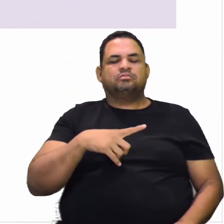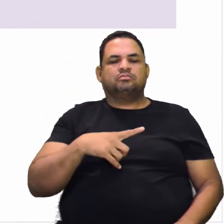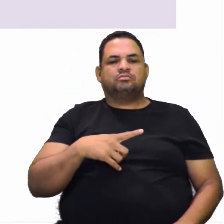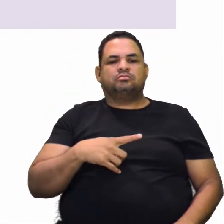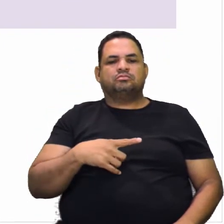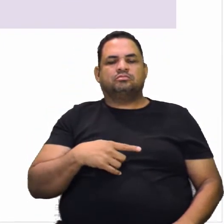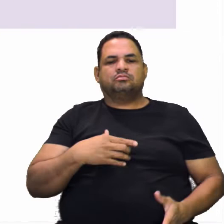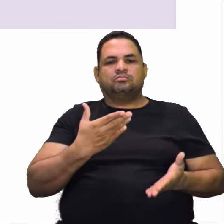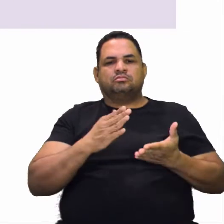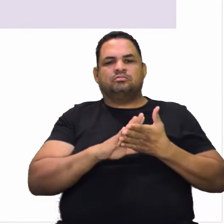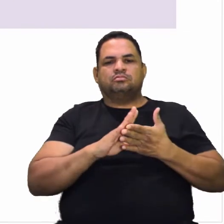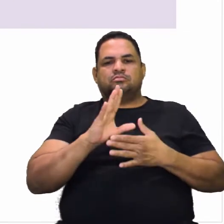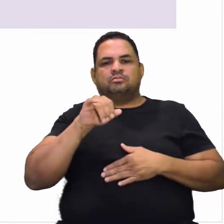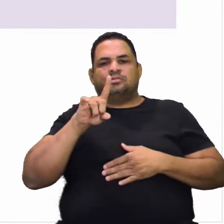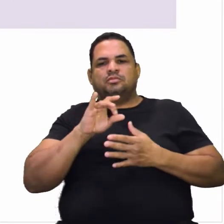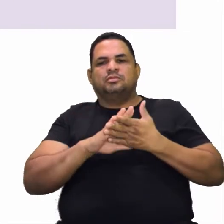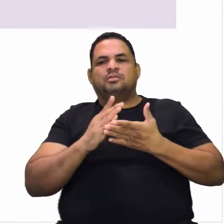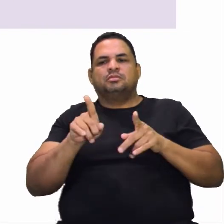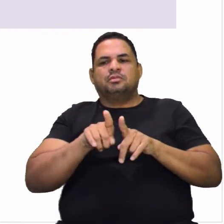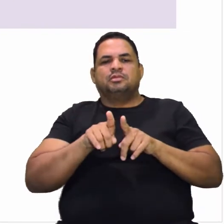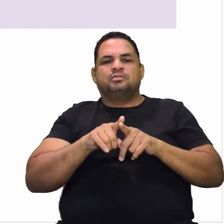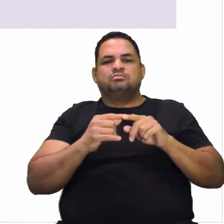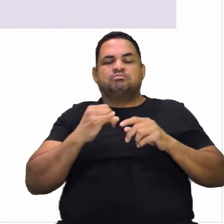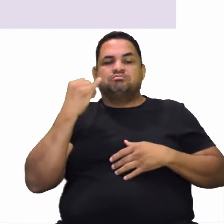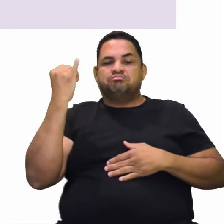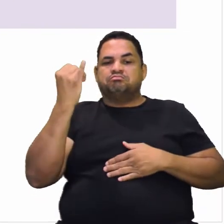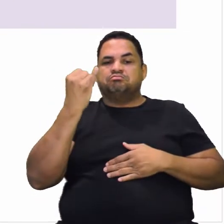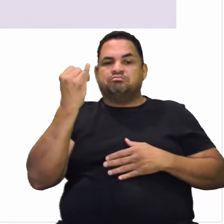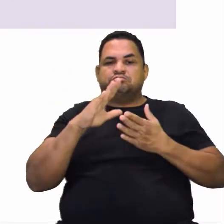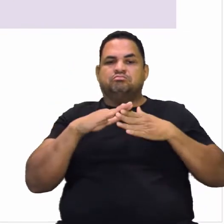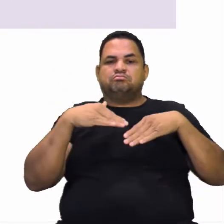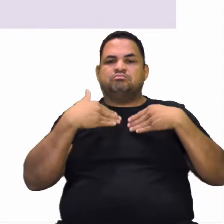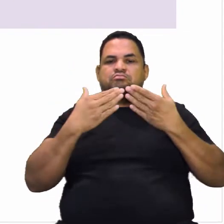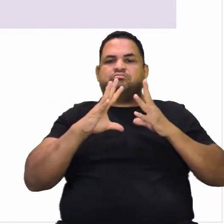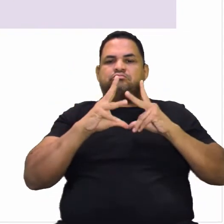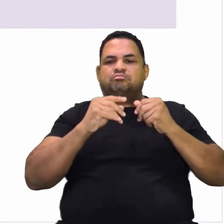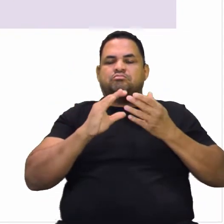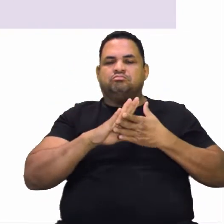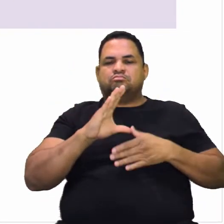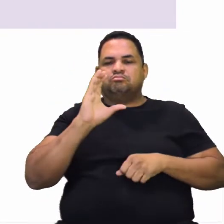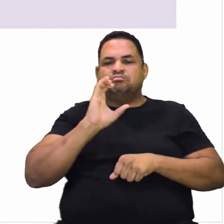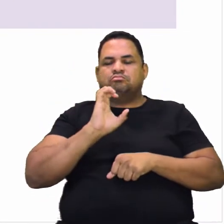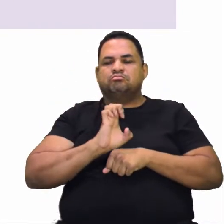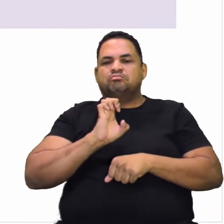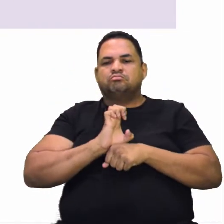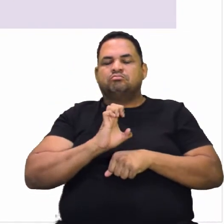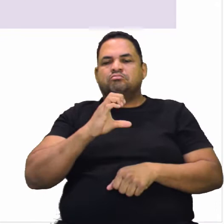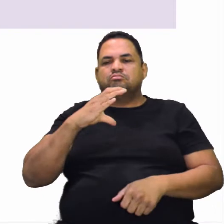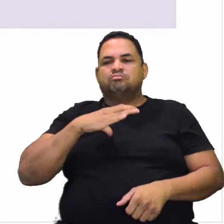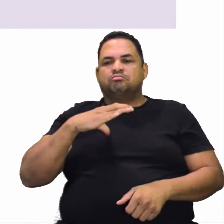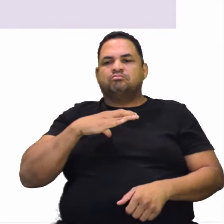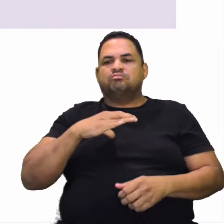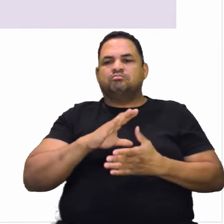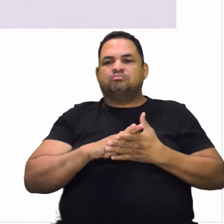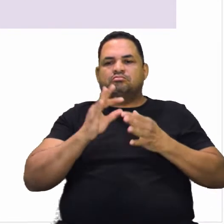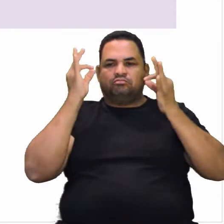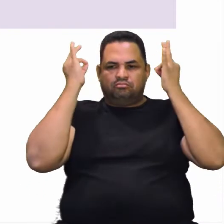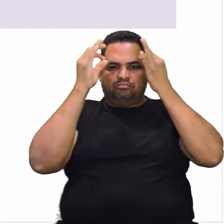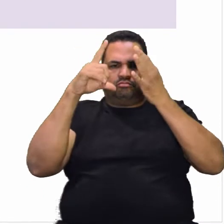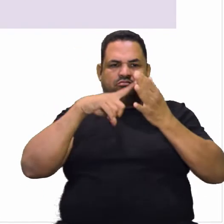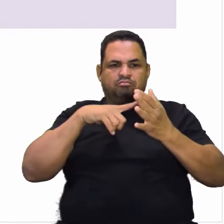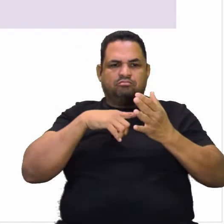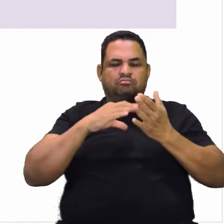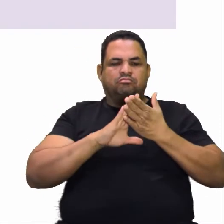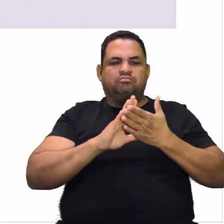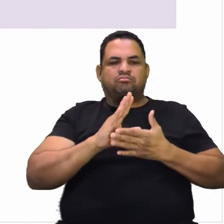dramaturgia grega também pode ser destacada. Quase todas as cidades gregas possuíam um